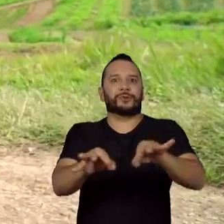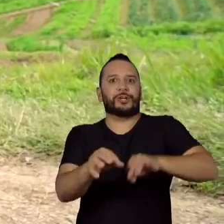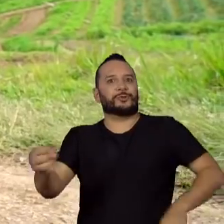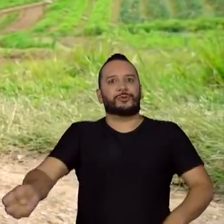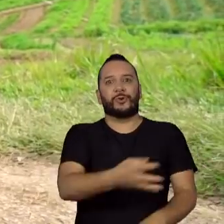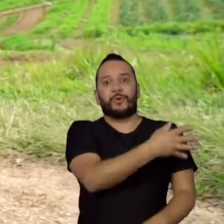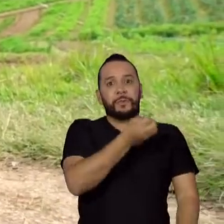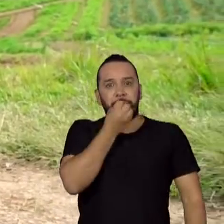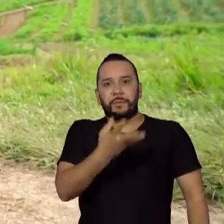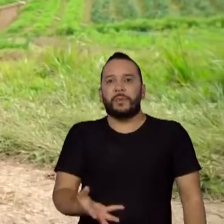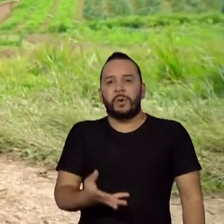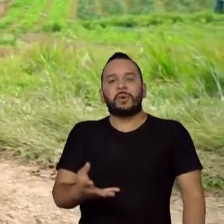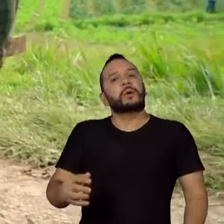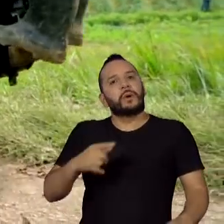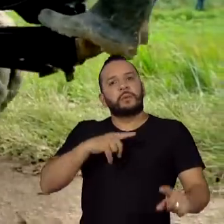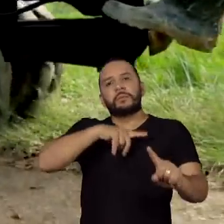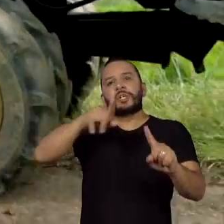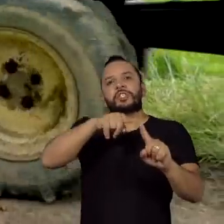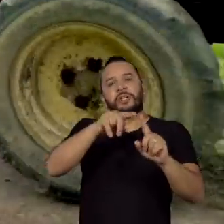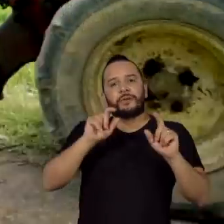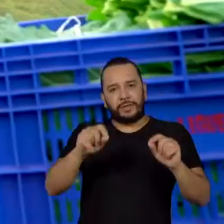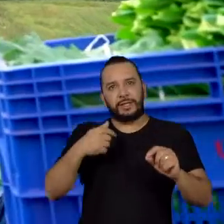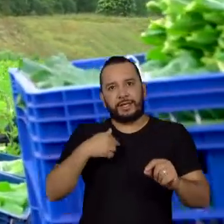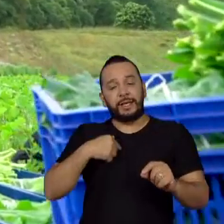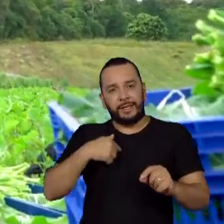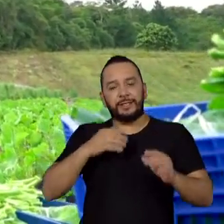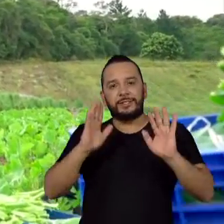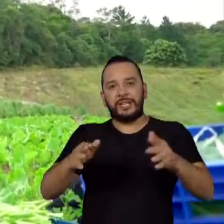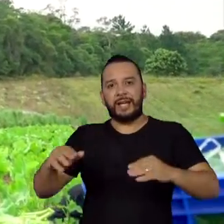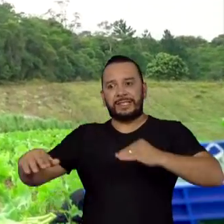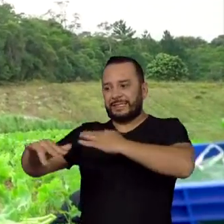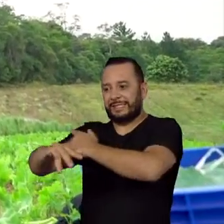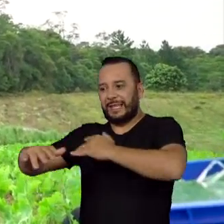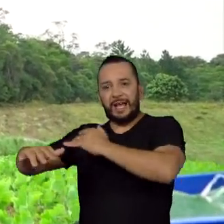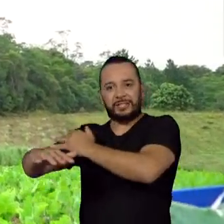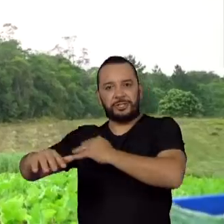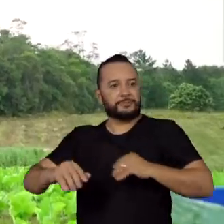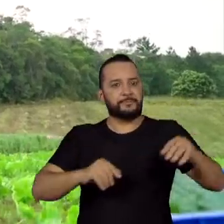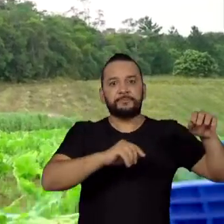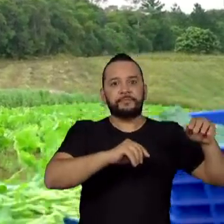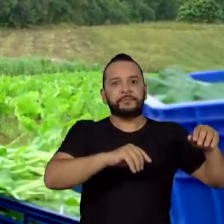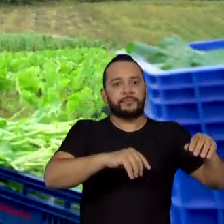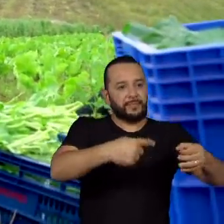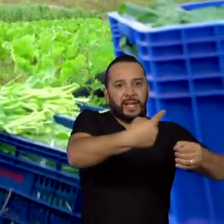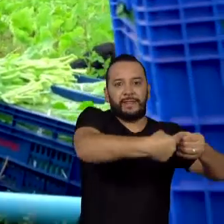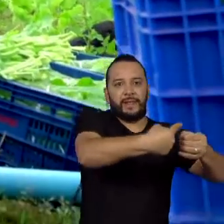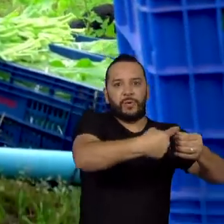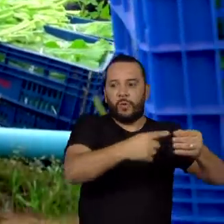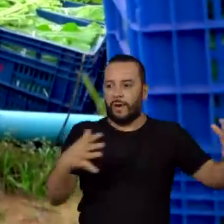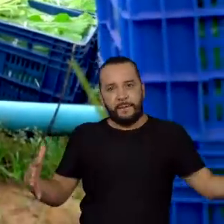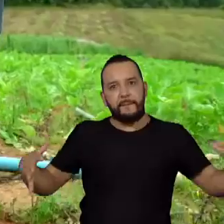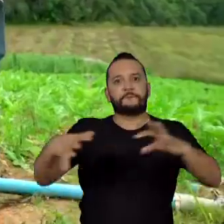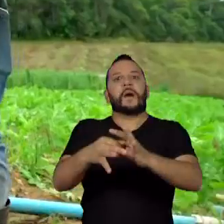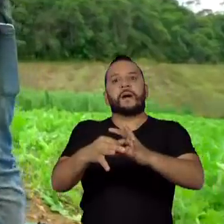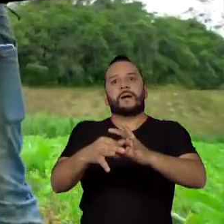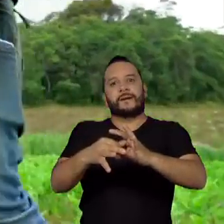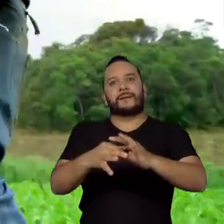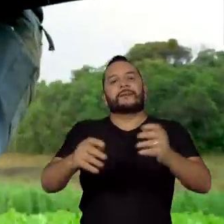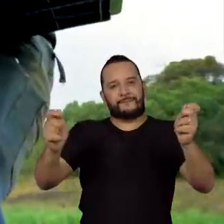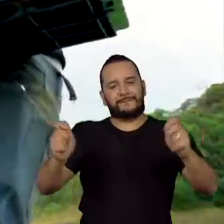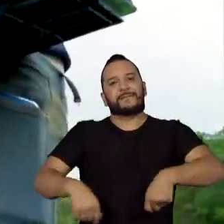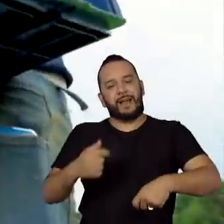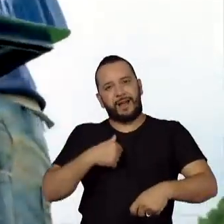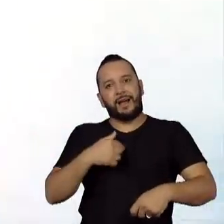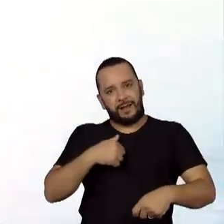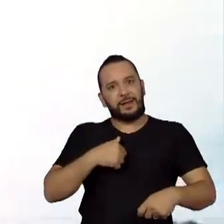O objetivo é fazer o link justamente da zona urbana com a zona rural, fortalecendo essa conexão e consolidando esse território rural